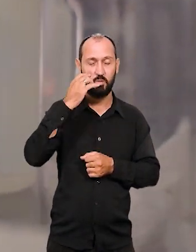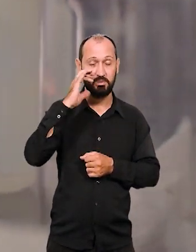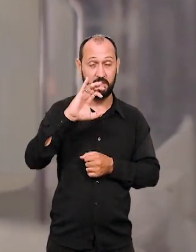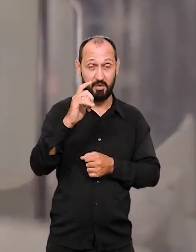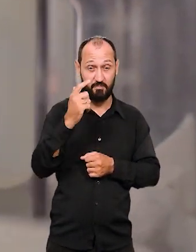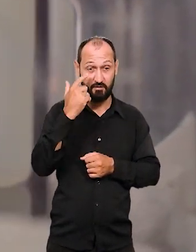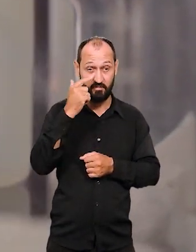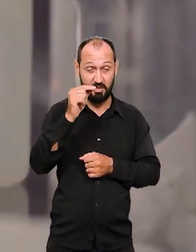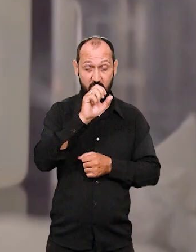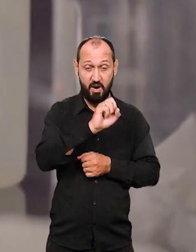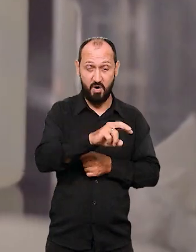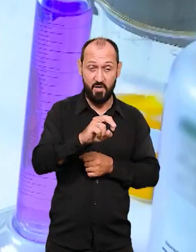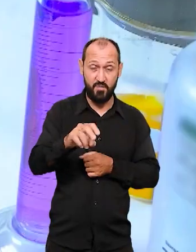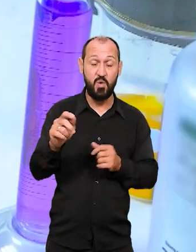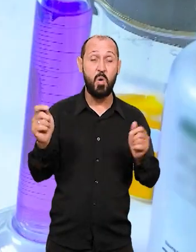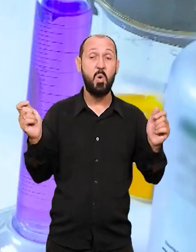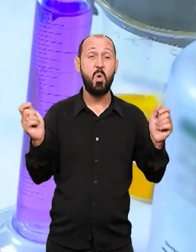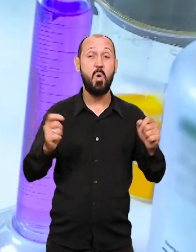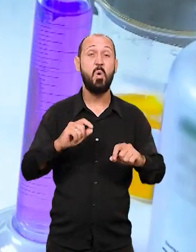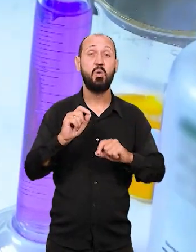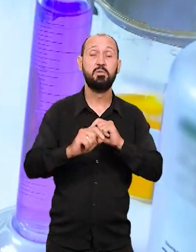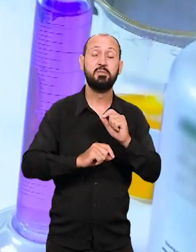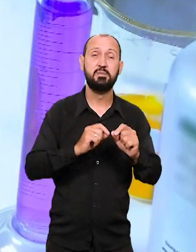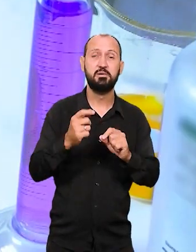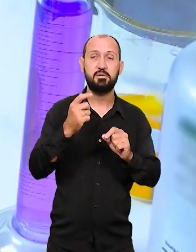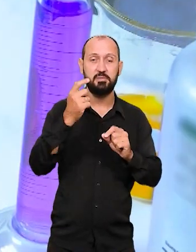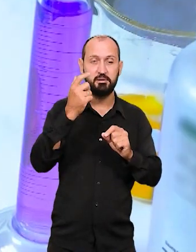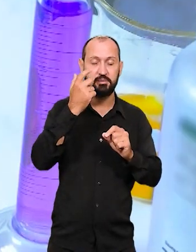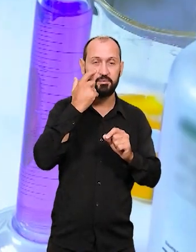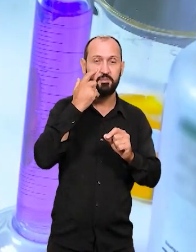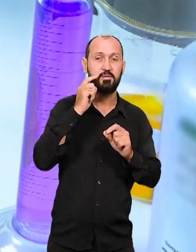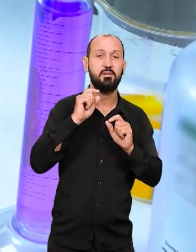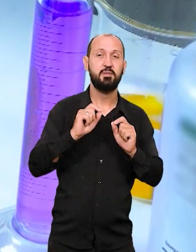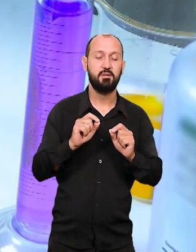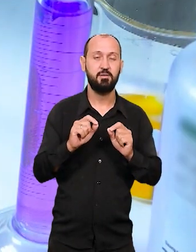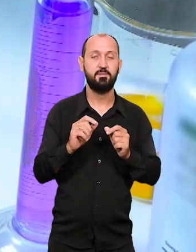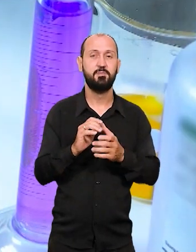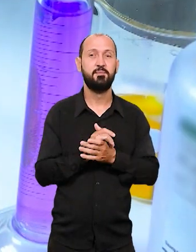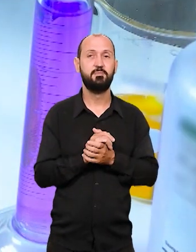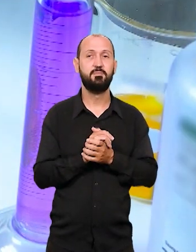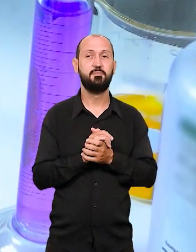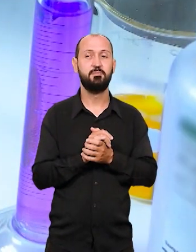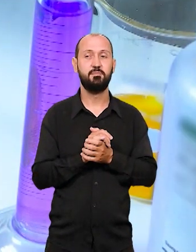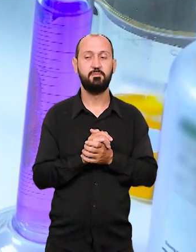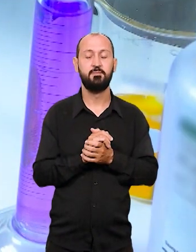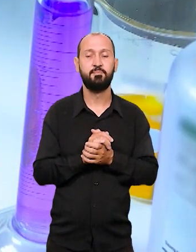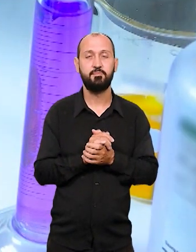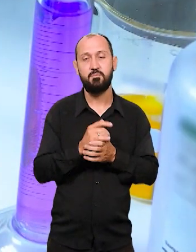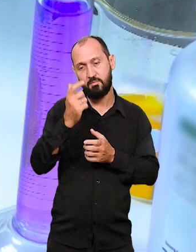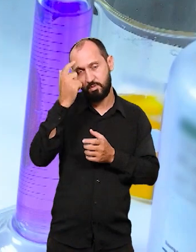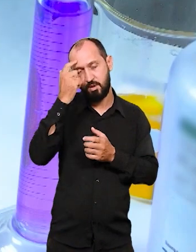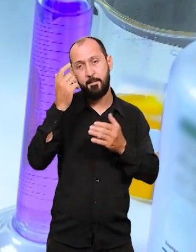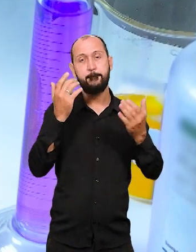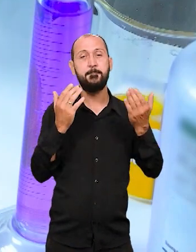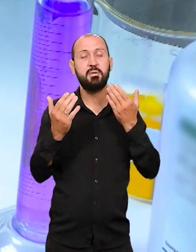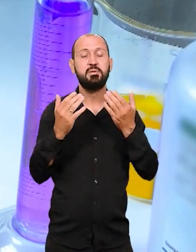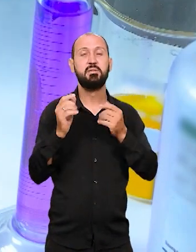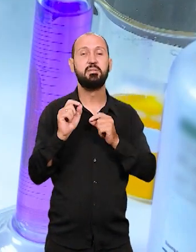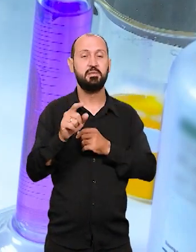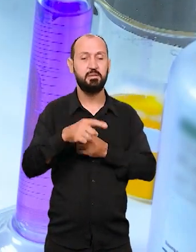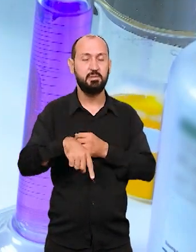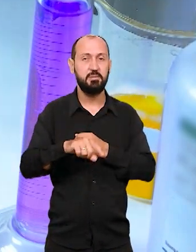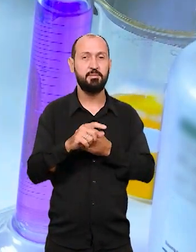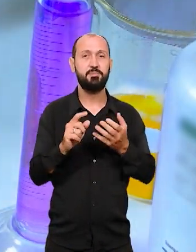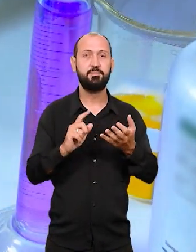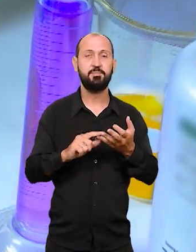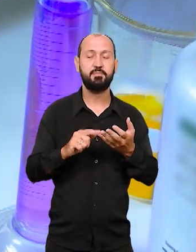evidências epidemiológicas, já foi possível verificar ou imaginar